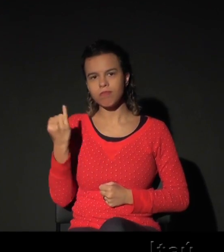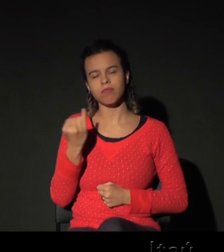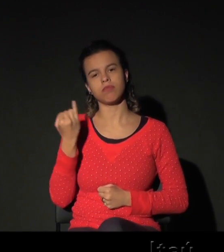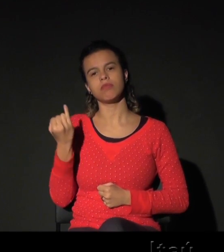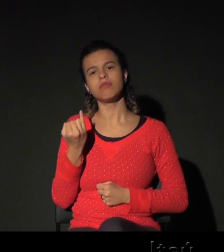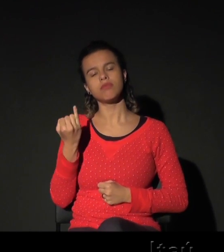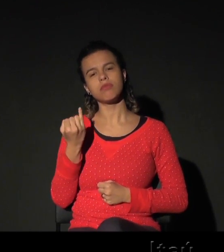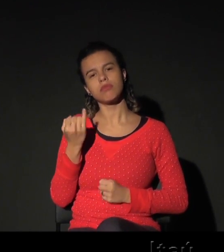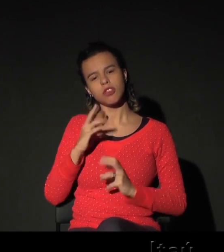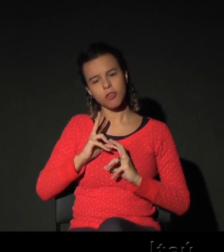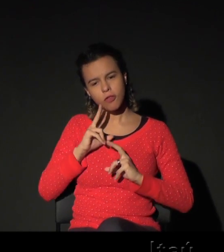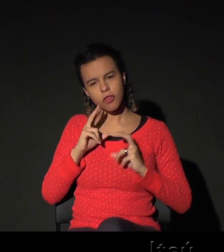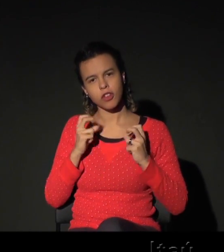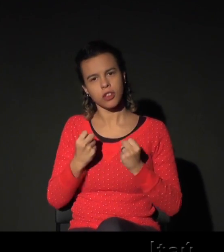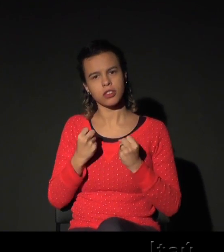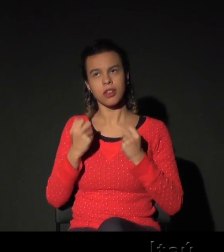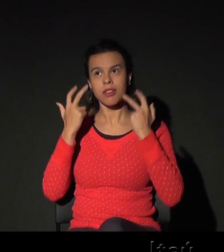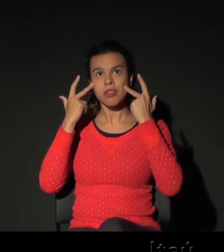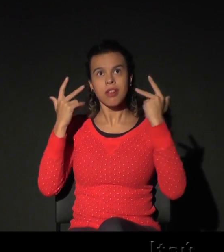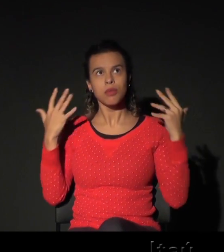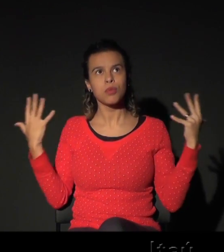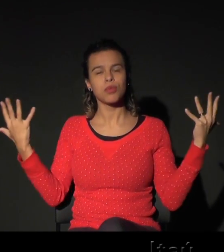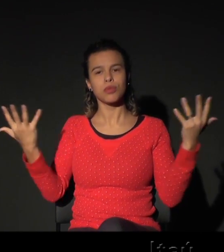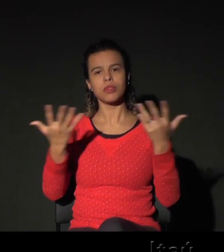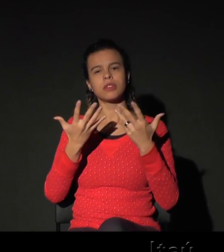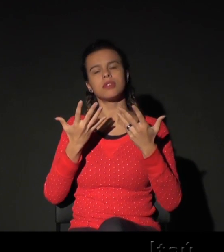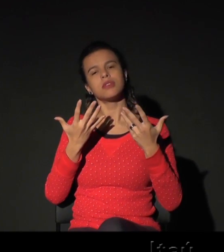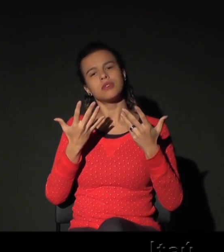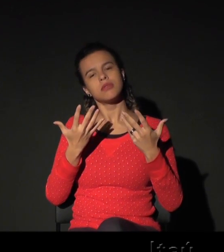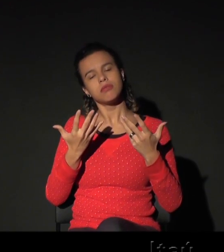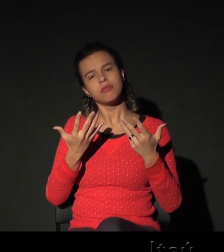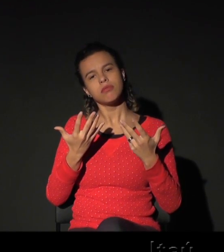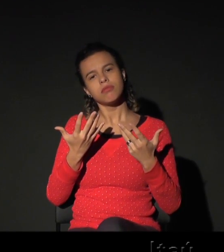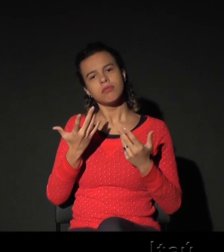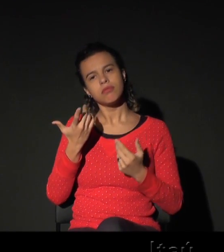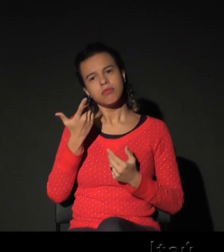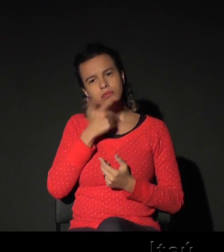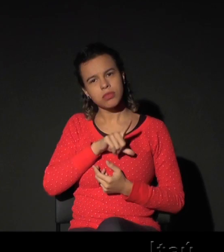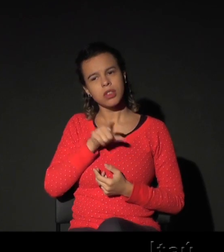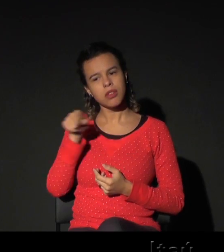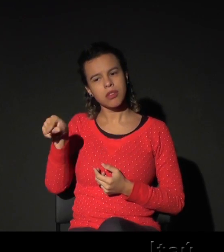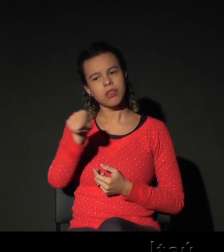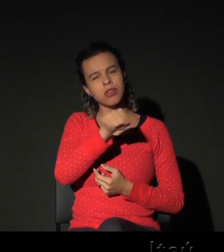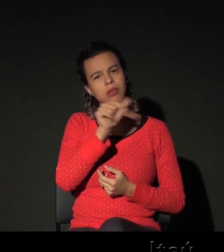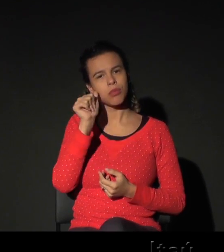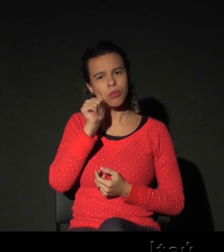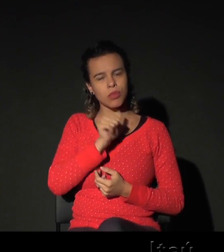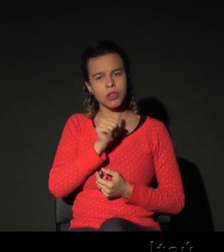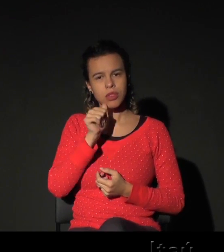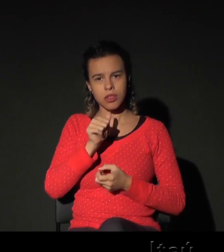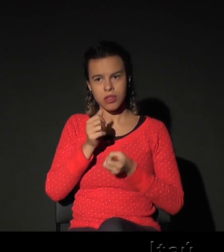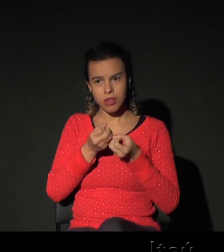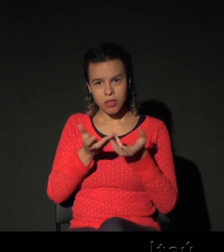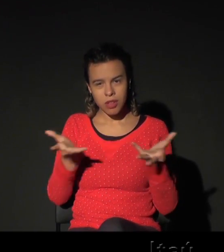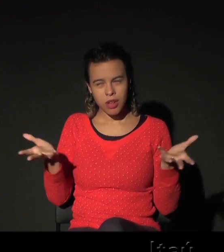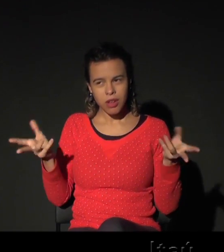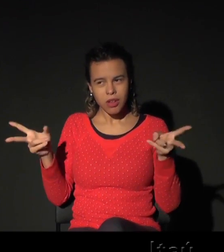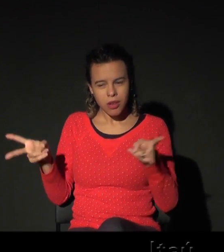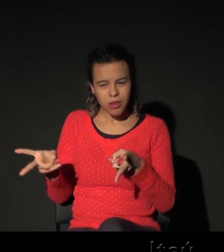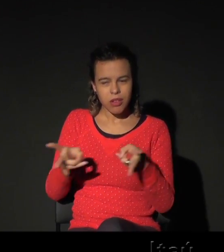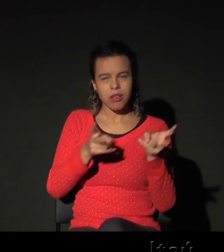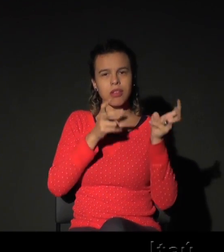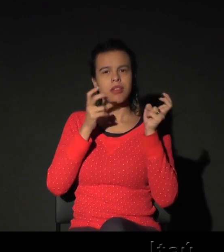essencial da força da natureza ela ela ela dá essa